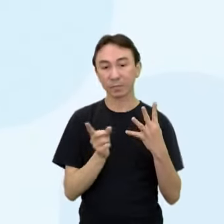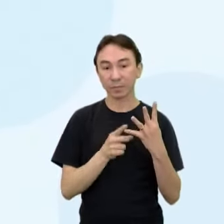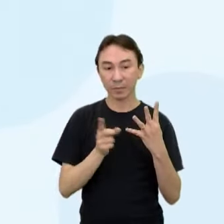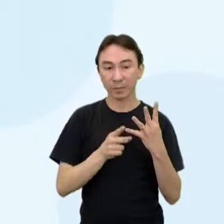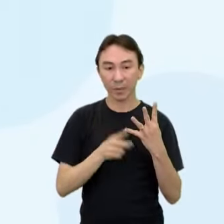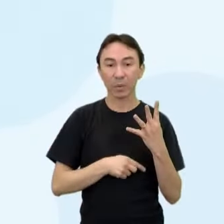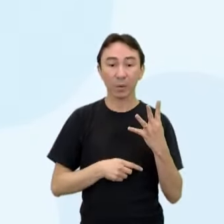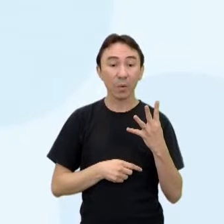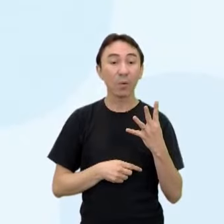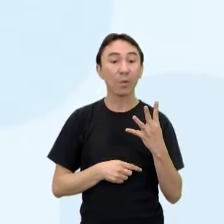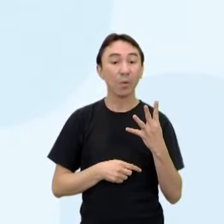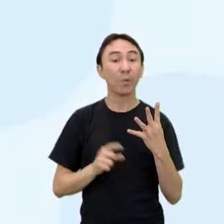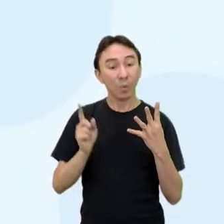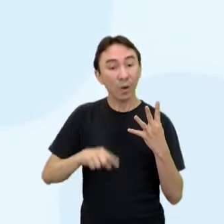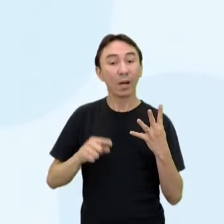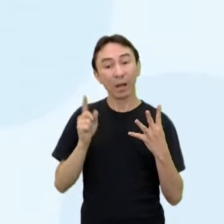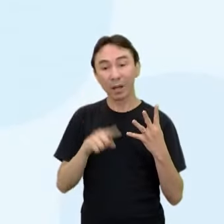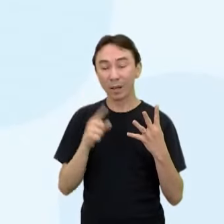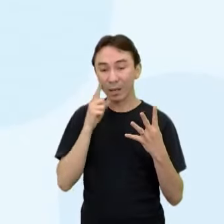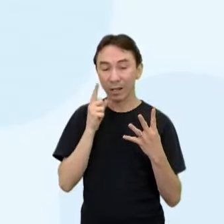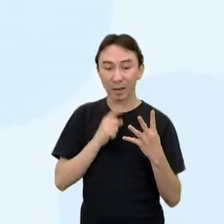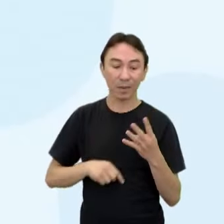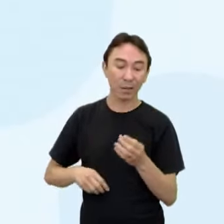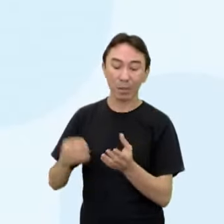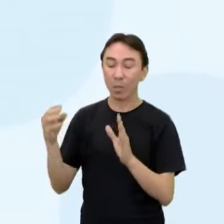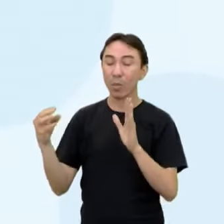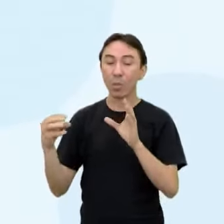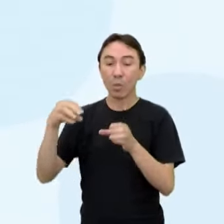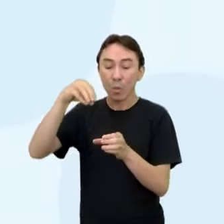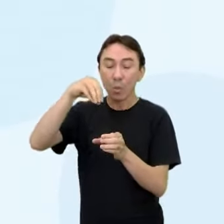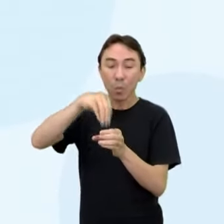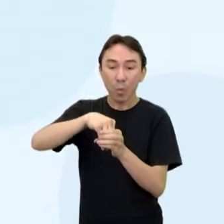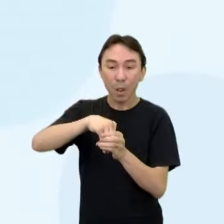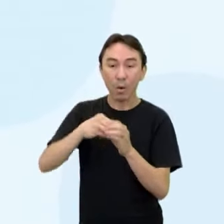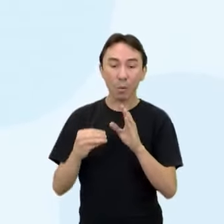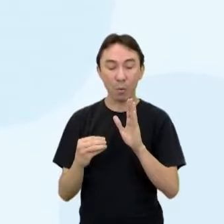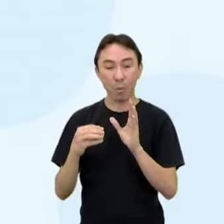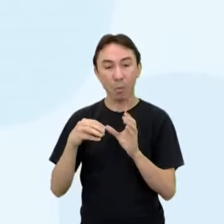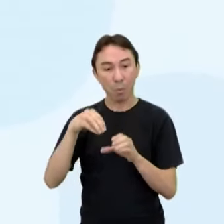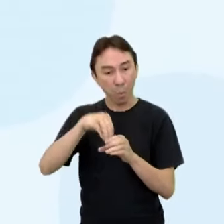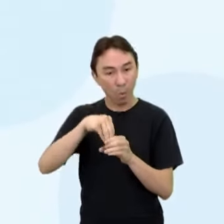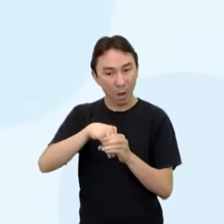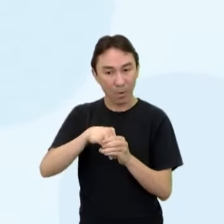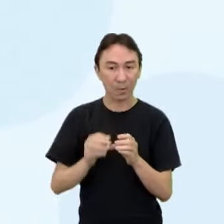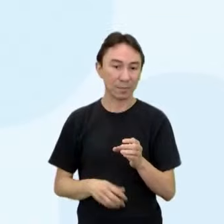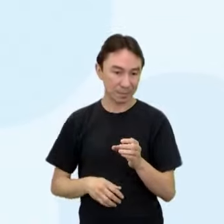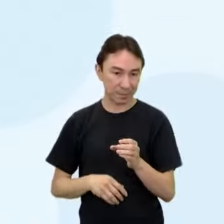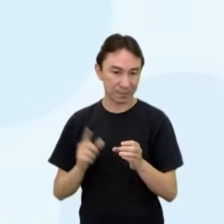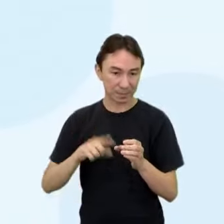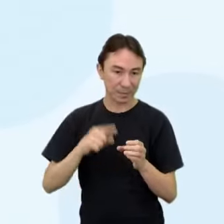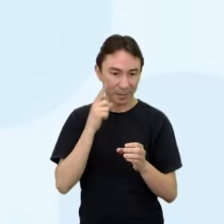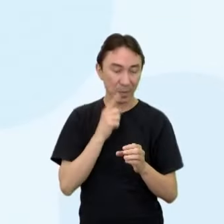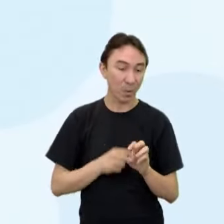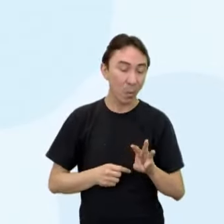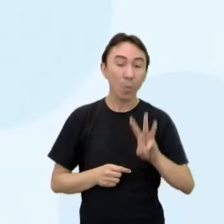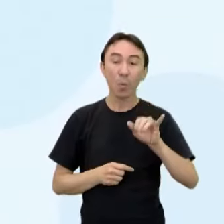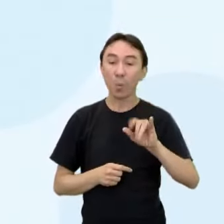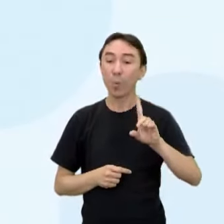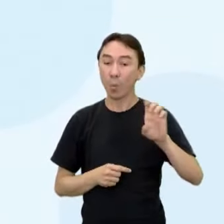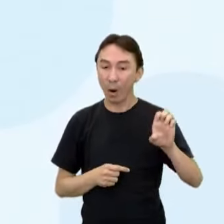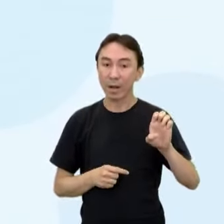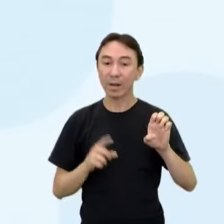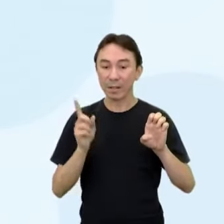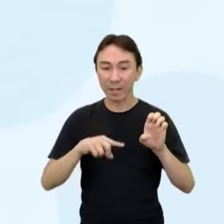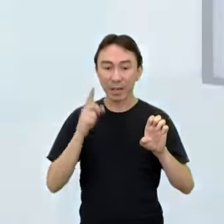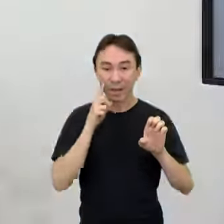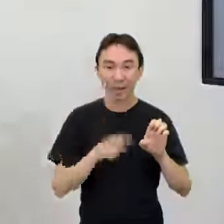Letter B, núcleo. And number 5, wide. Letter D, de largura. Então, como eu disse para